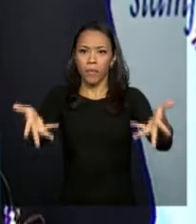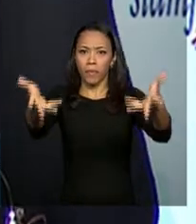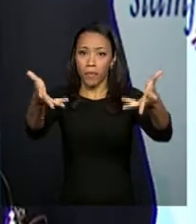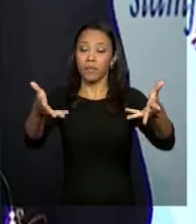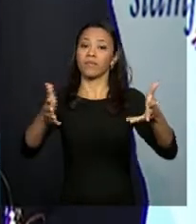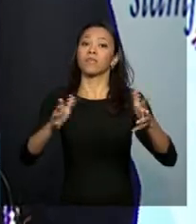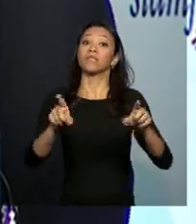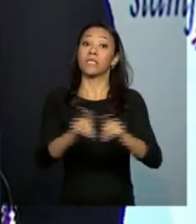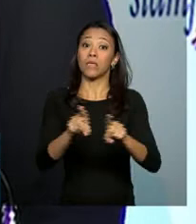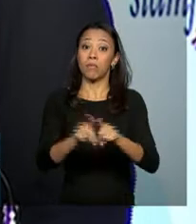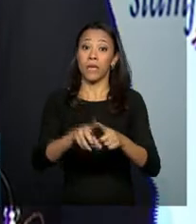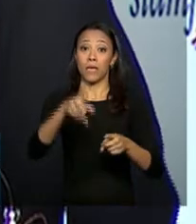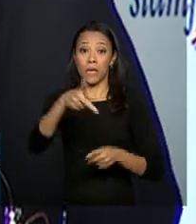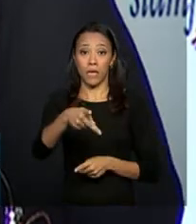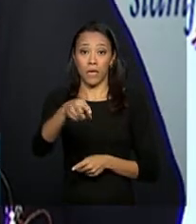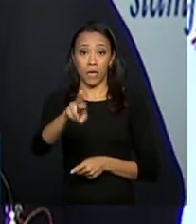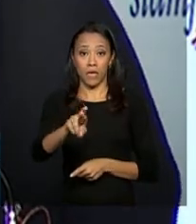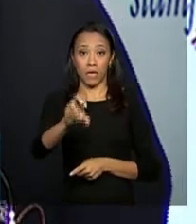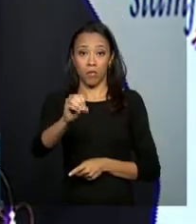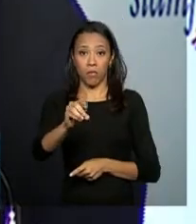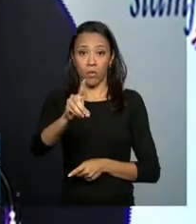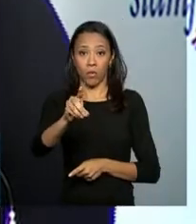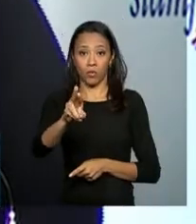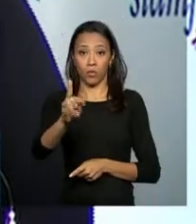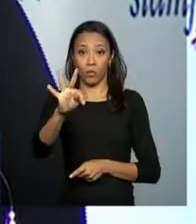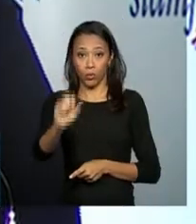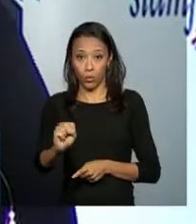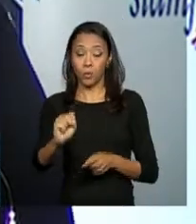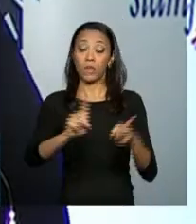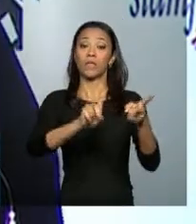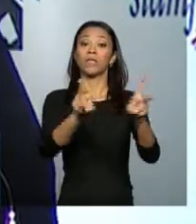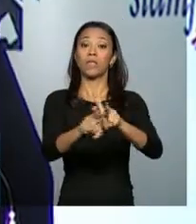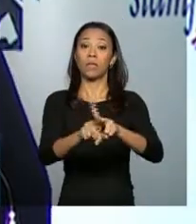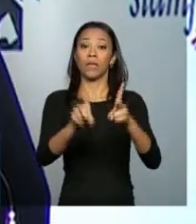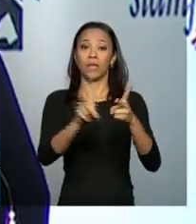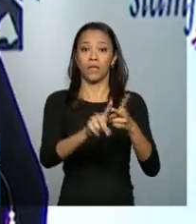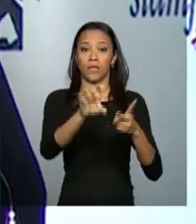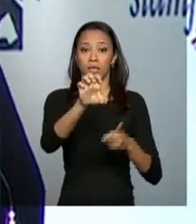no setor de construção, aí pesada, grandes obras.